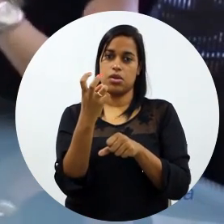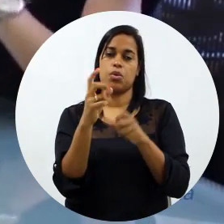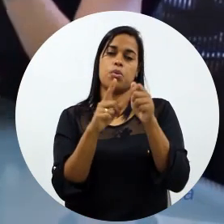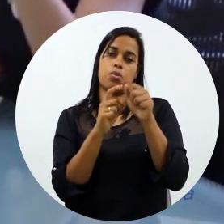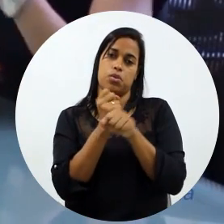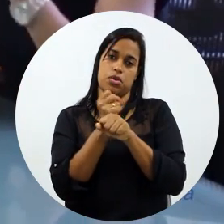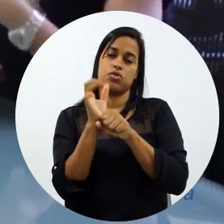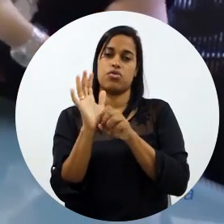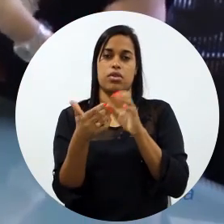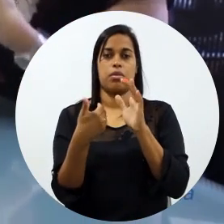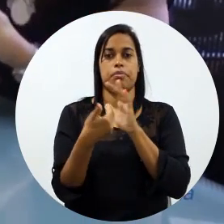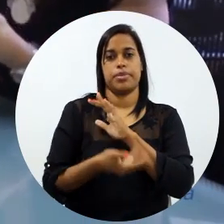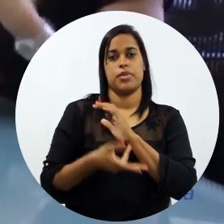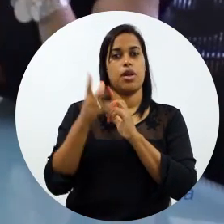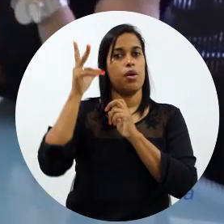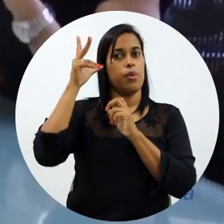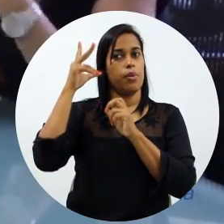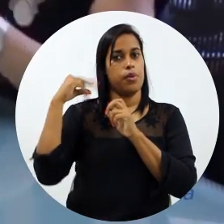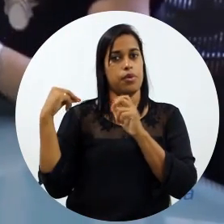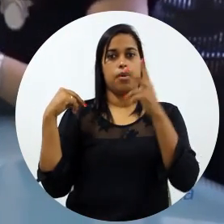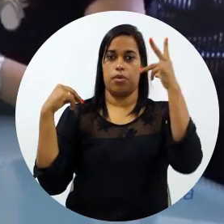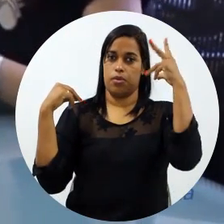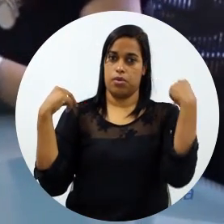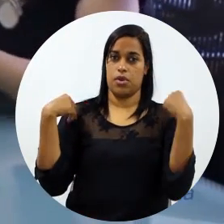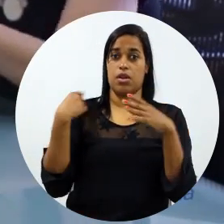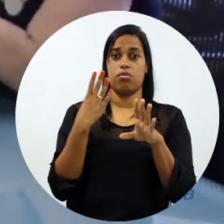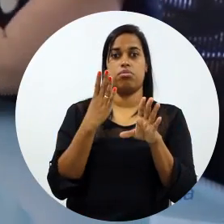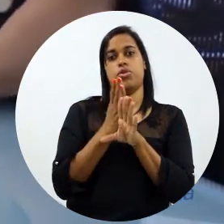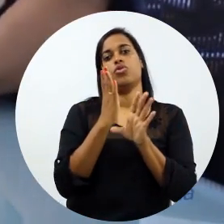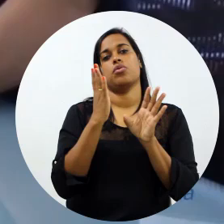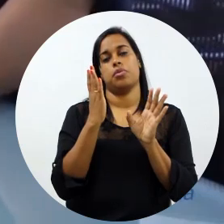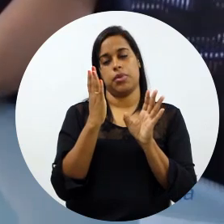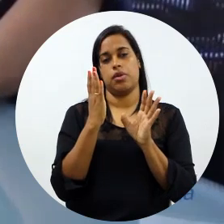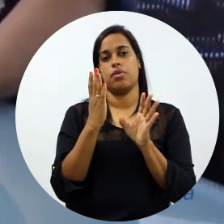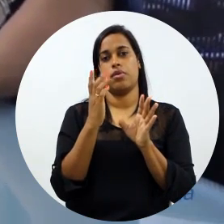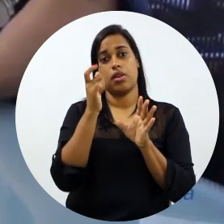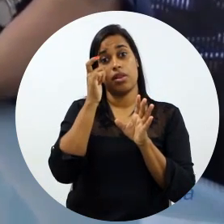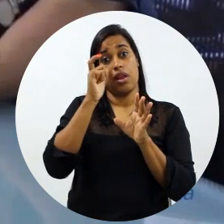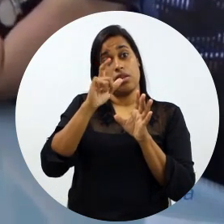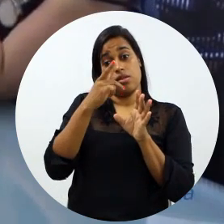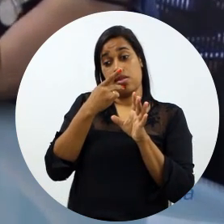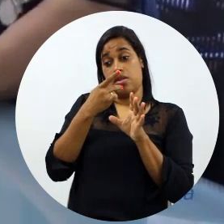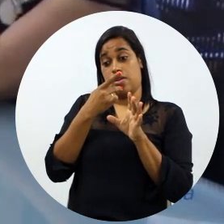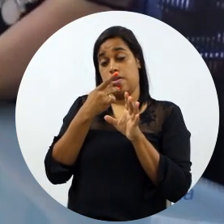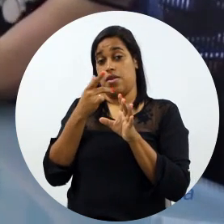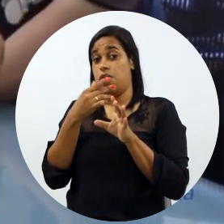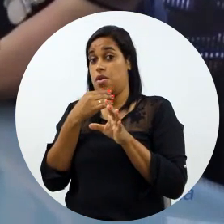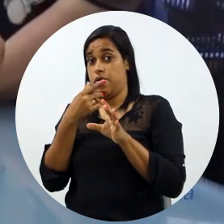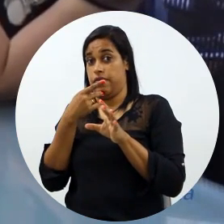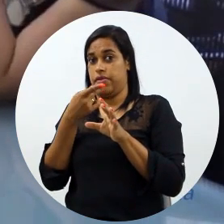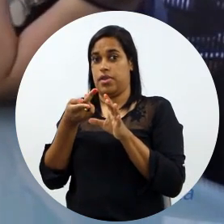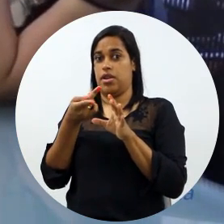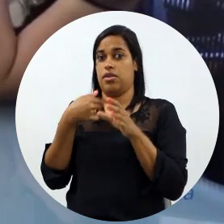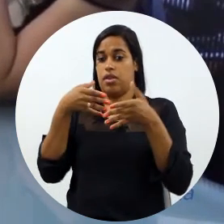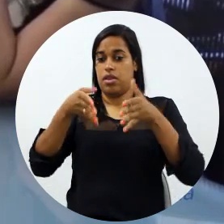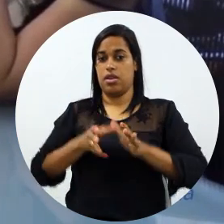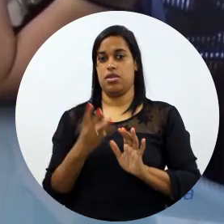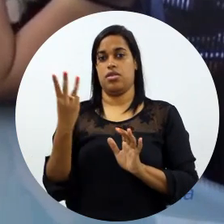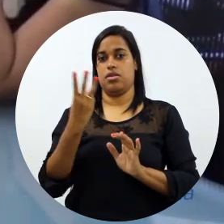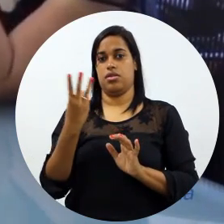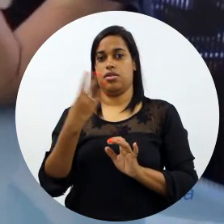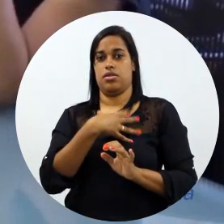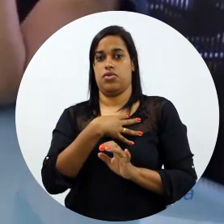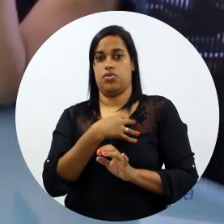perdido, que ele tinha conseguido identificar que tinha perdido. E é interessante que eu me lembro que ele dizia que foi exatamente quando nasceu o 3º filho